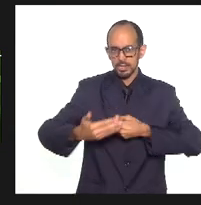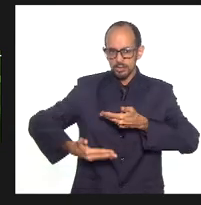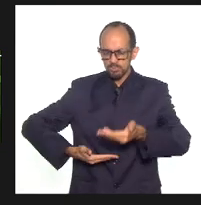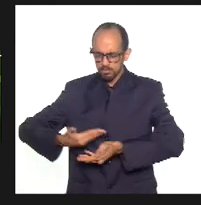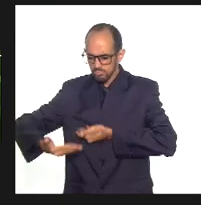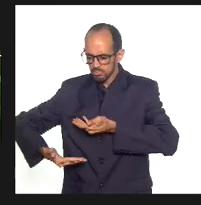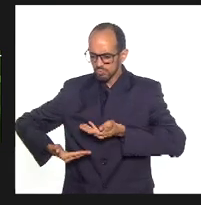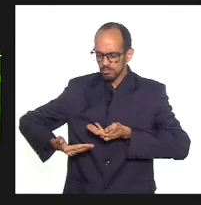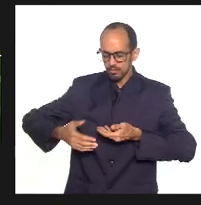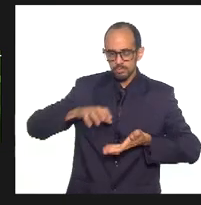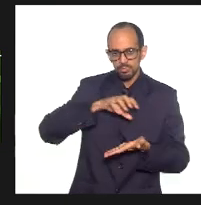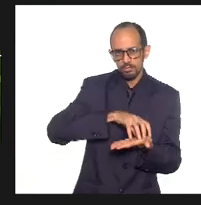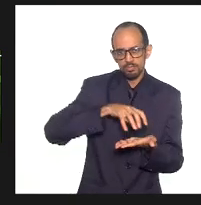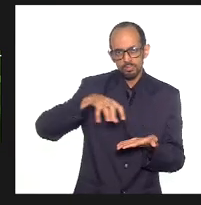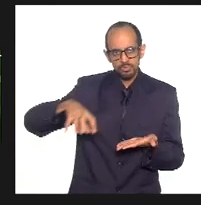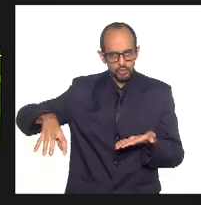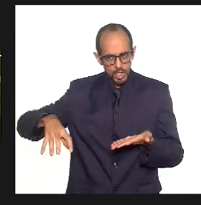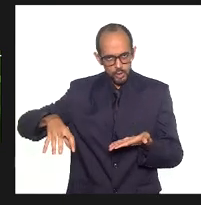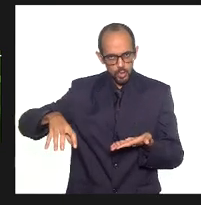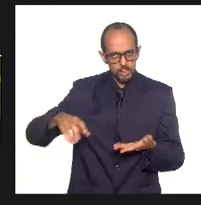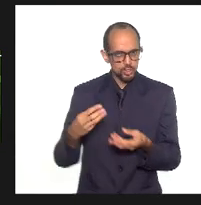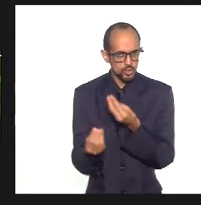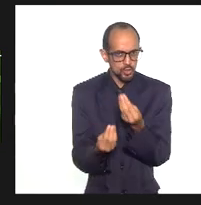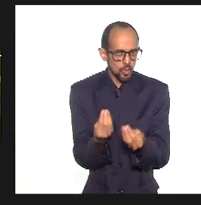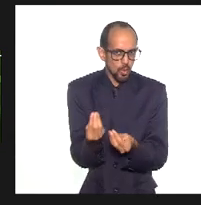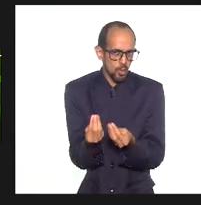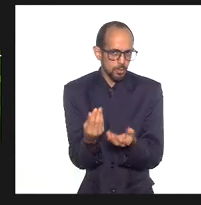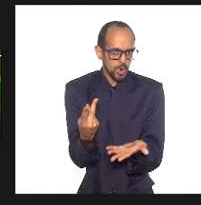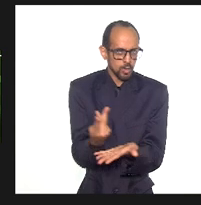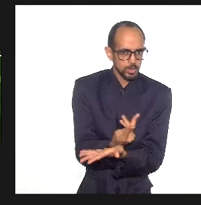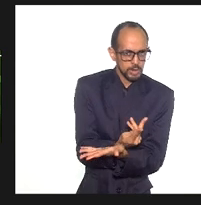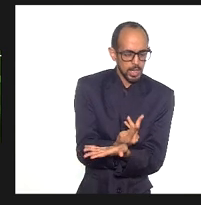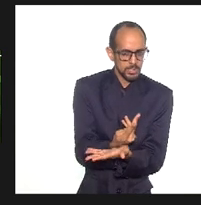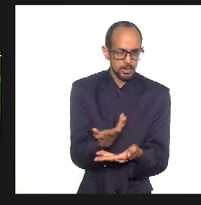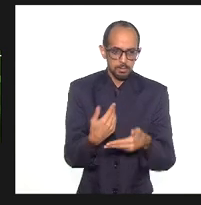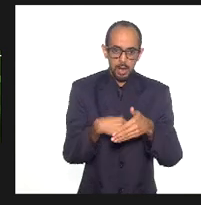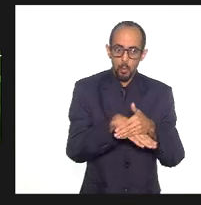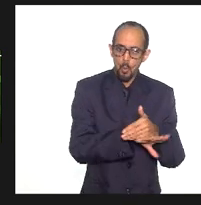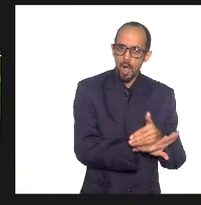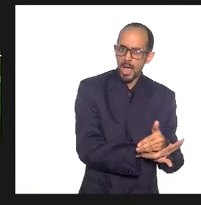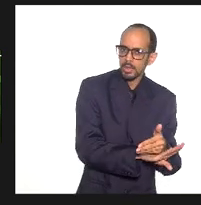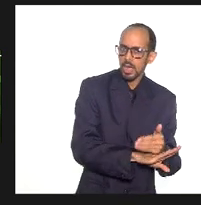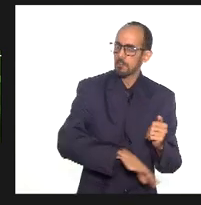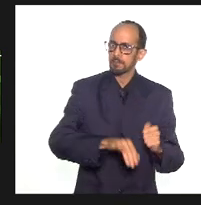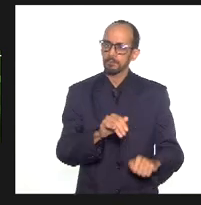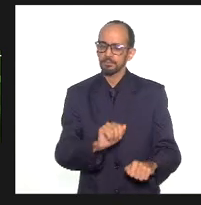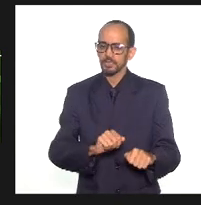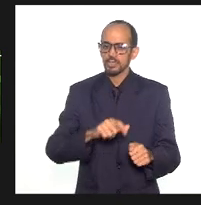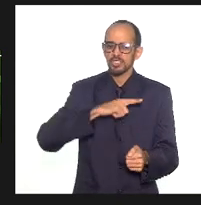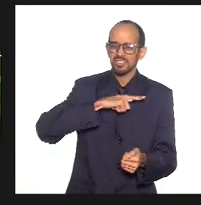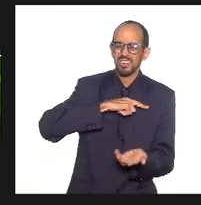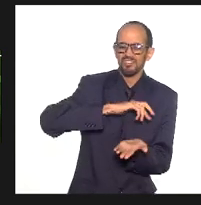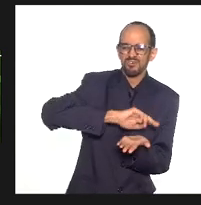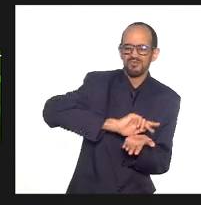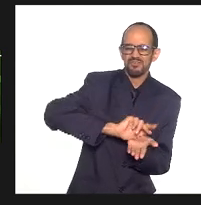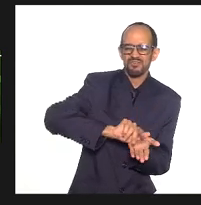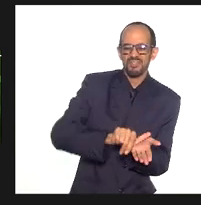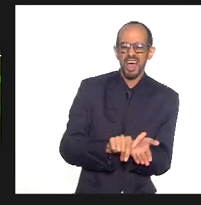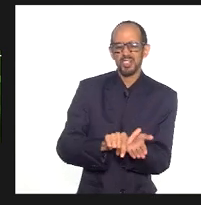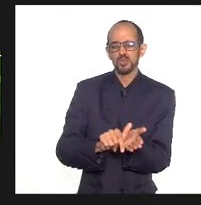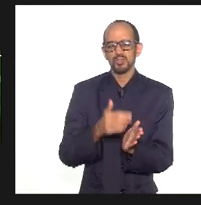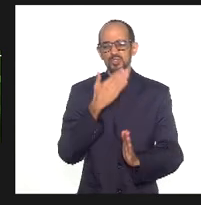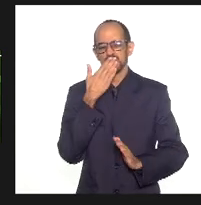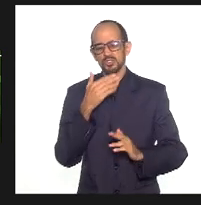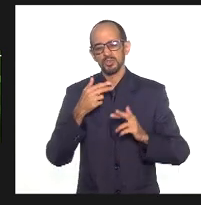compartilhadas, né? Então, especificamente no escoamento e na armazenagem, nós temos diversas situações sobre isso, já